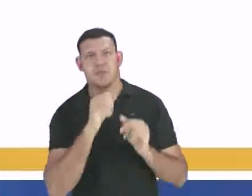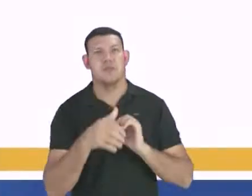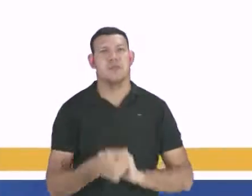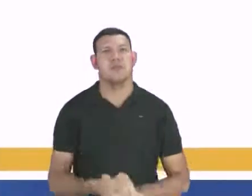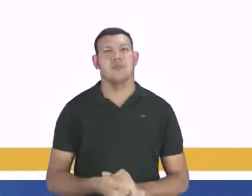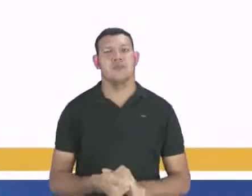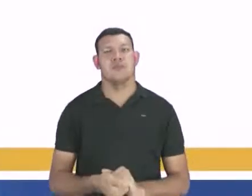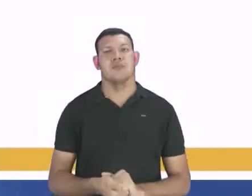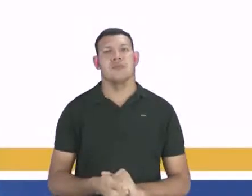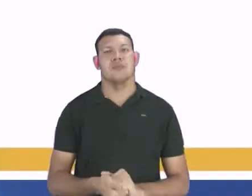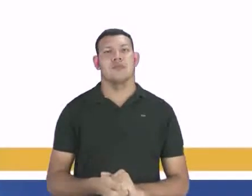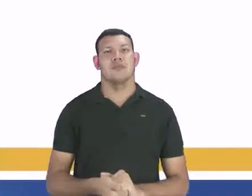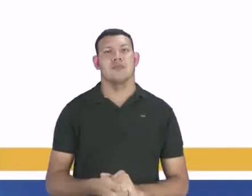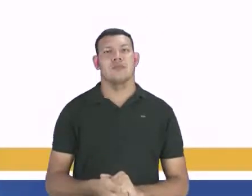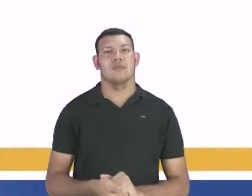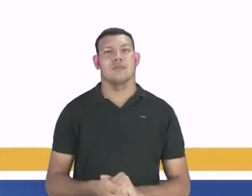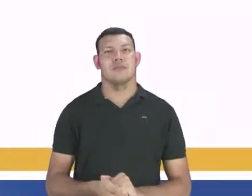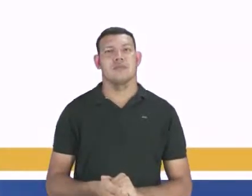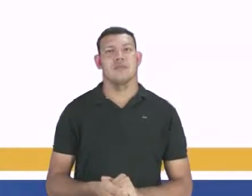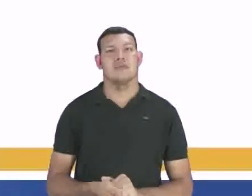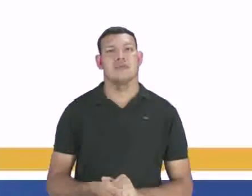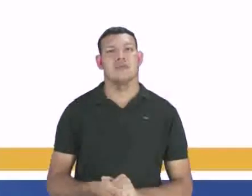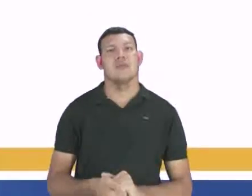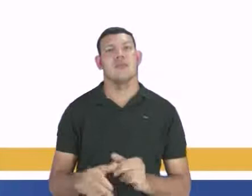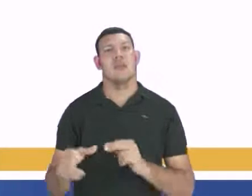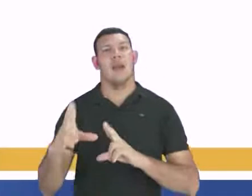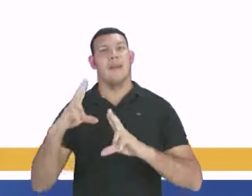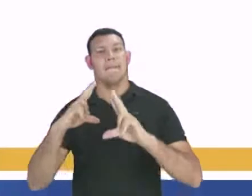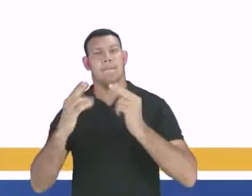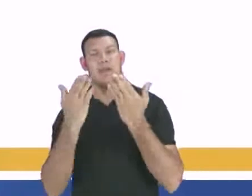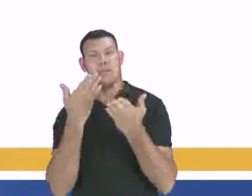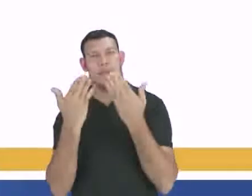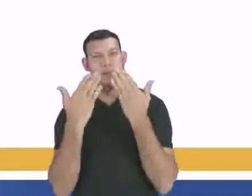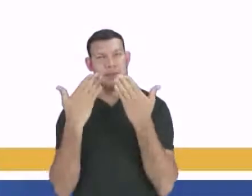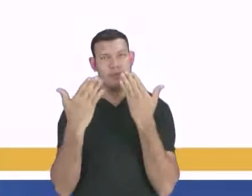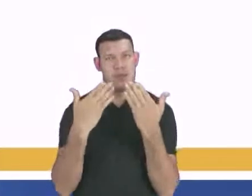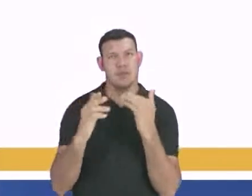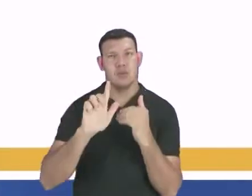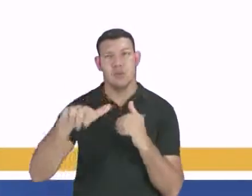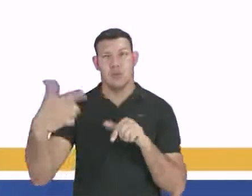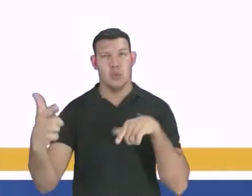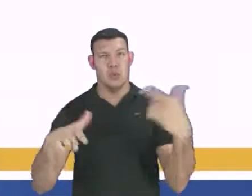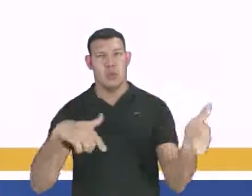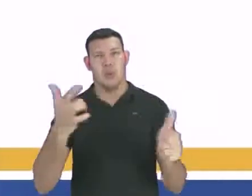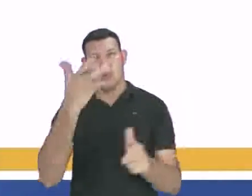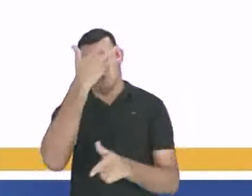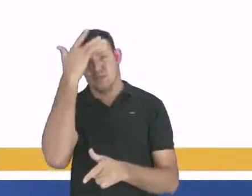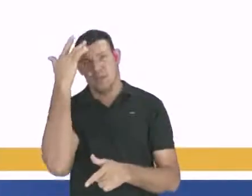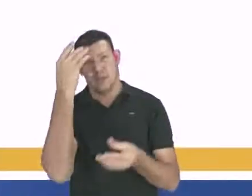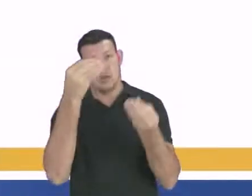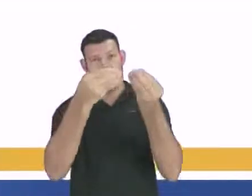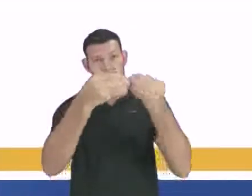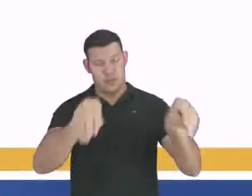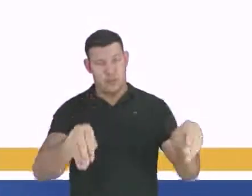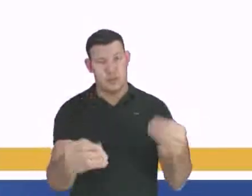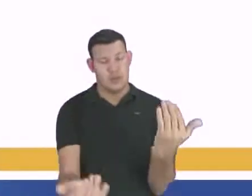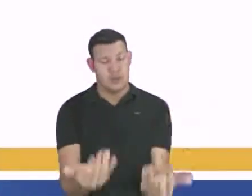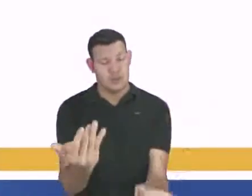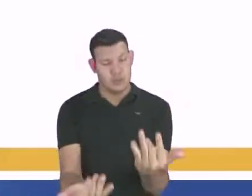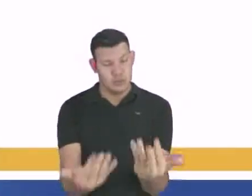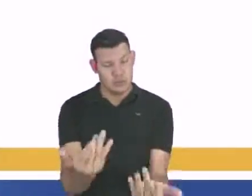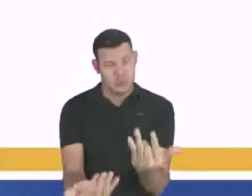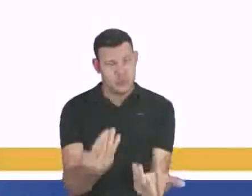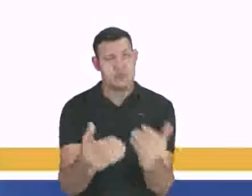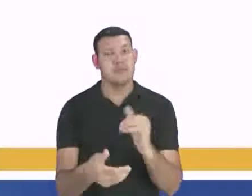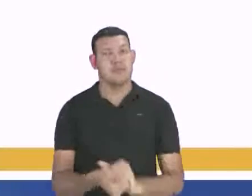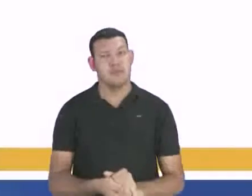querem mais. Conversar com outras pessoas sobre os prejuízos das queimadas. Vocês vão observar que em todo problema ambiental vai